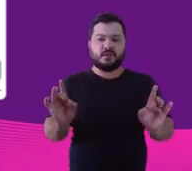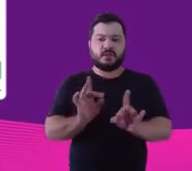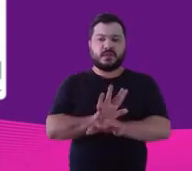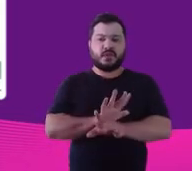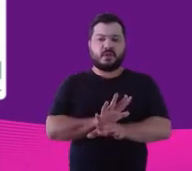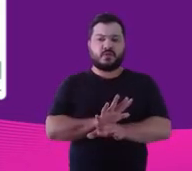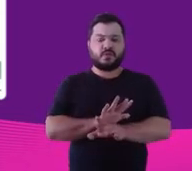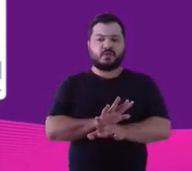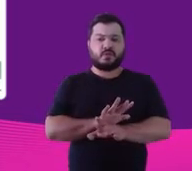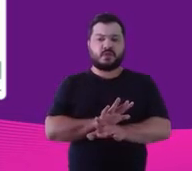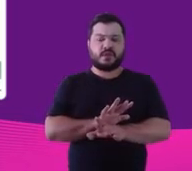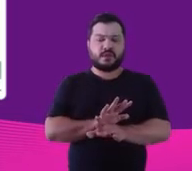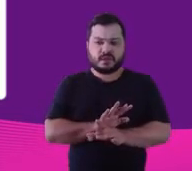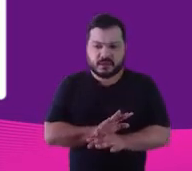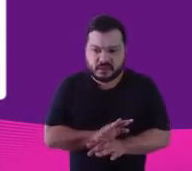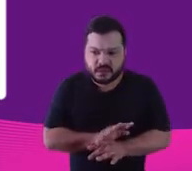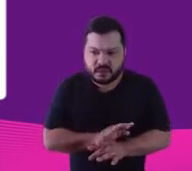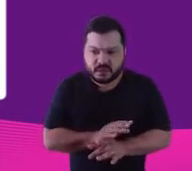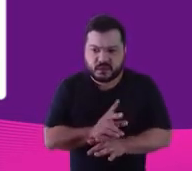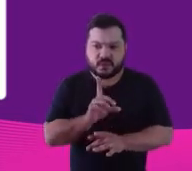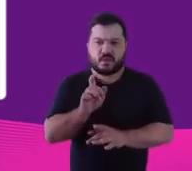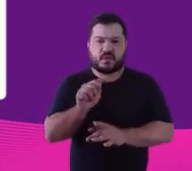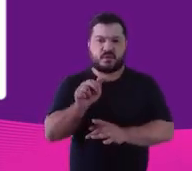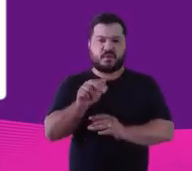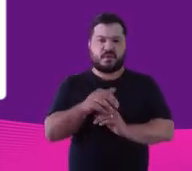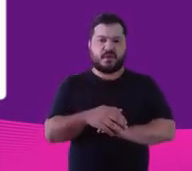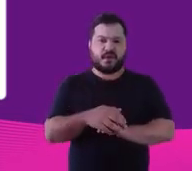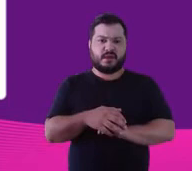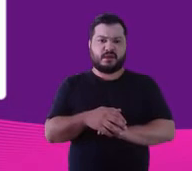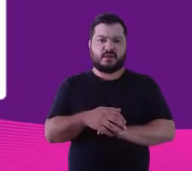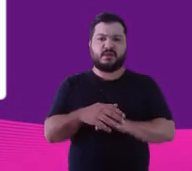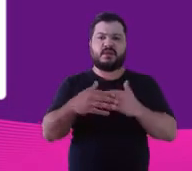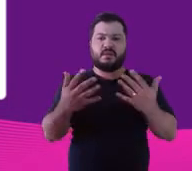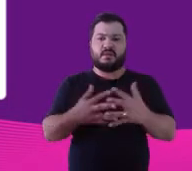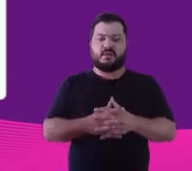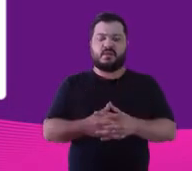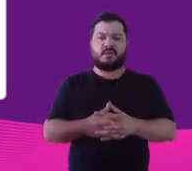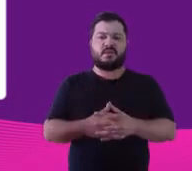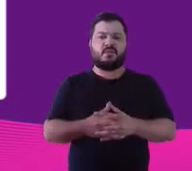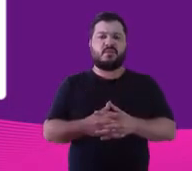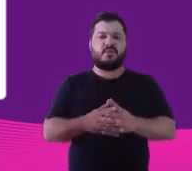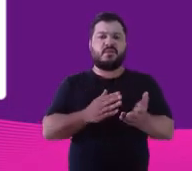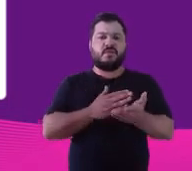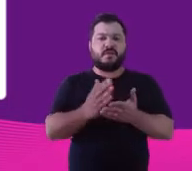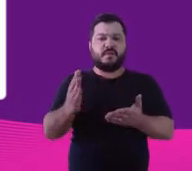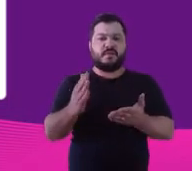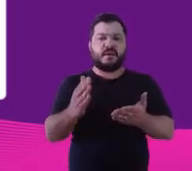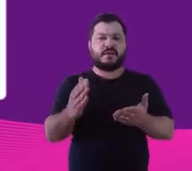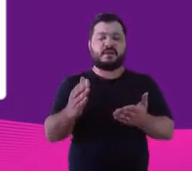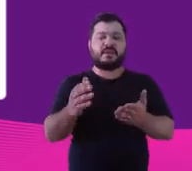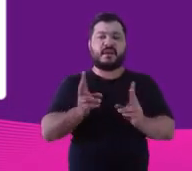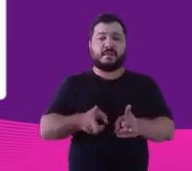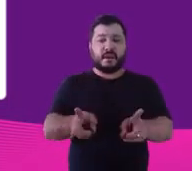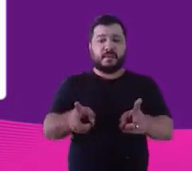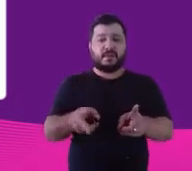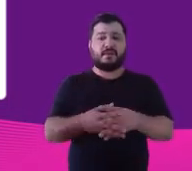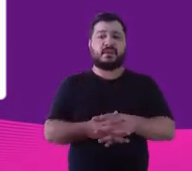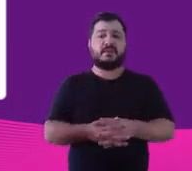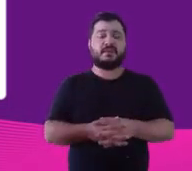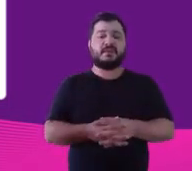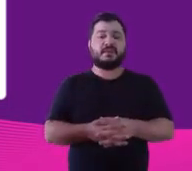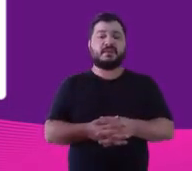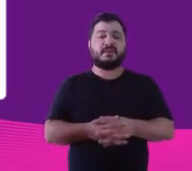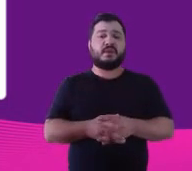é puro KR dia Era bom era vamos passar em pé para a manutenção